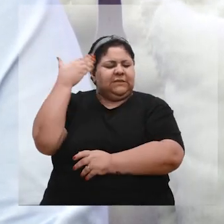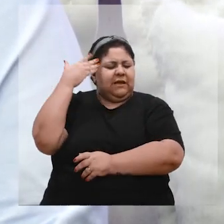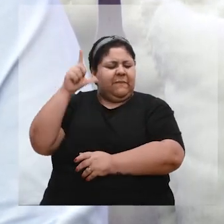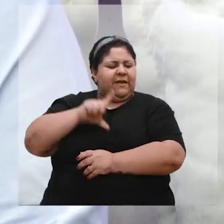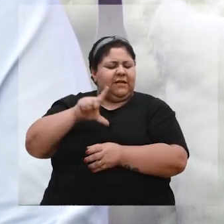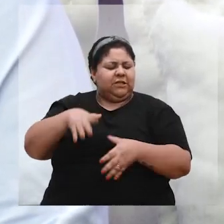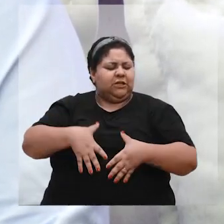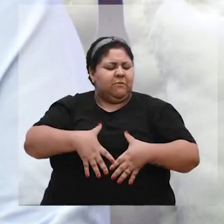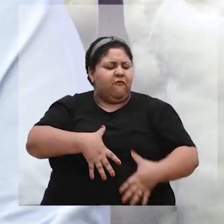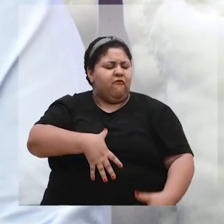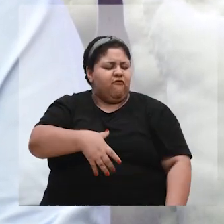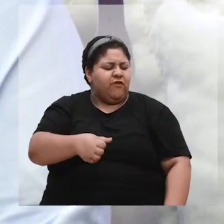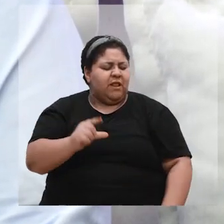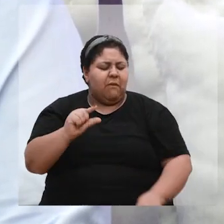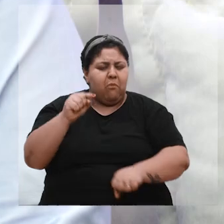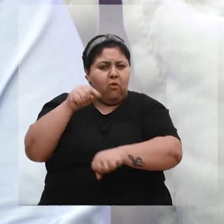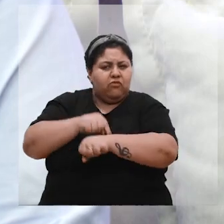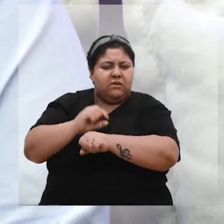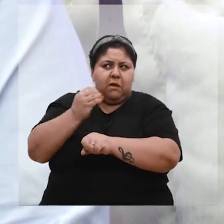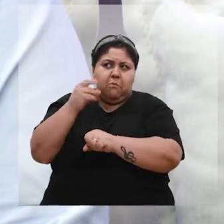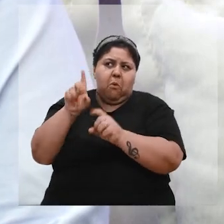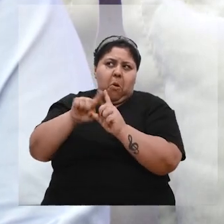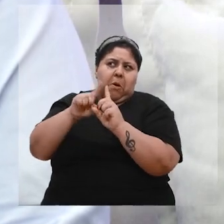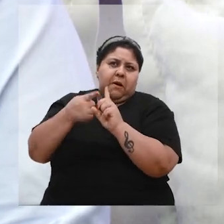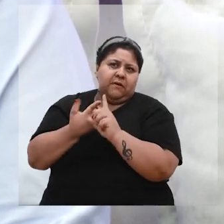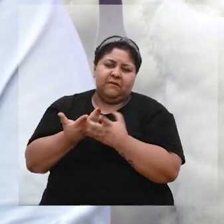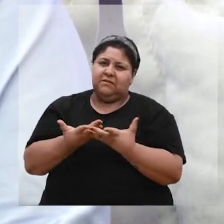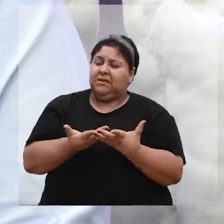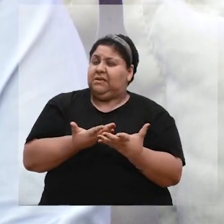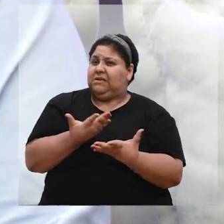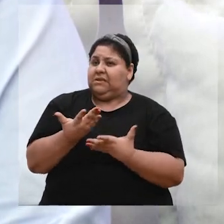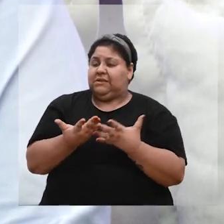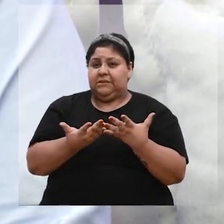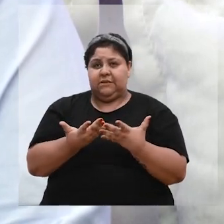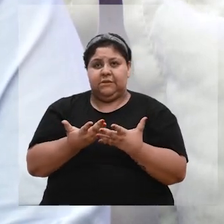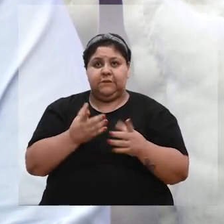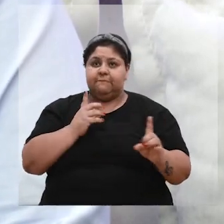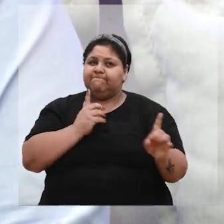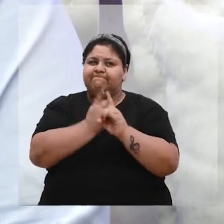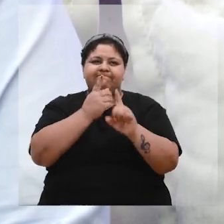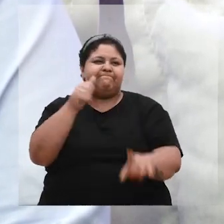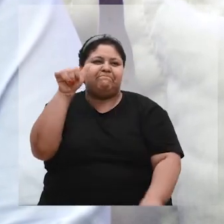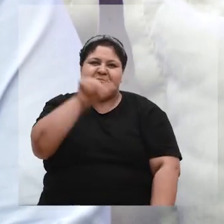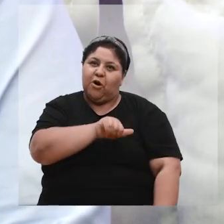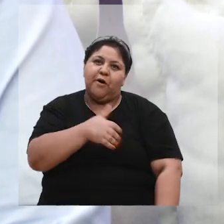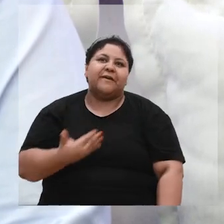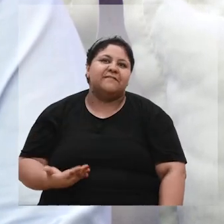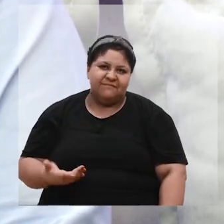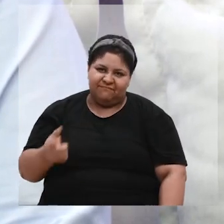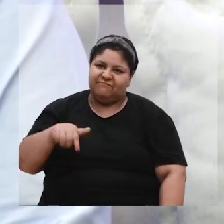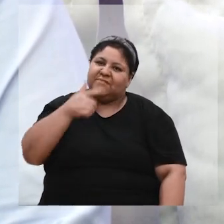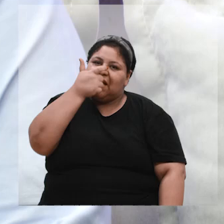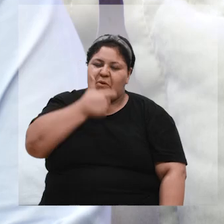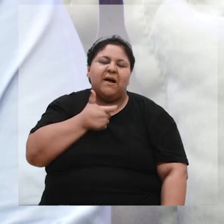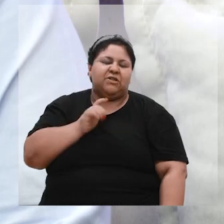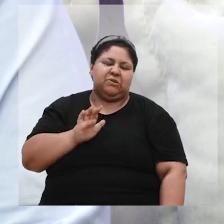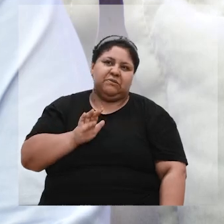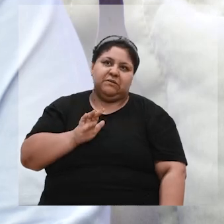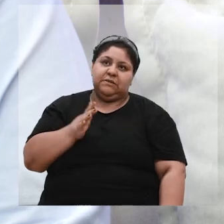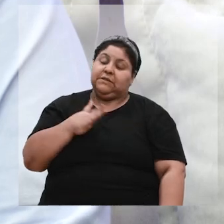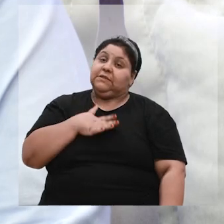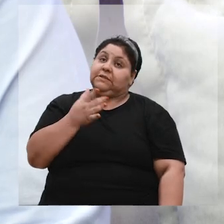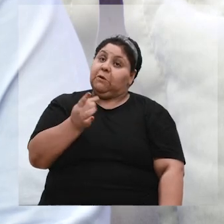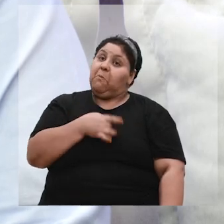sabendo que tu teve um filho recém-nascido ou que tu tá grávida. É um diagnóstico muito pior, assim, né? Eu acho que